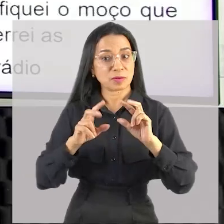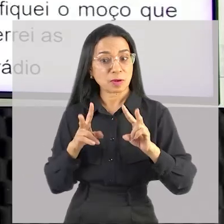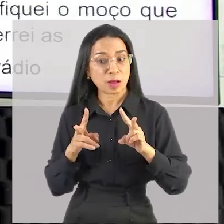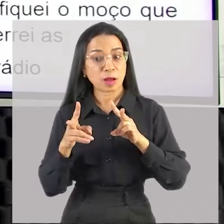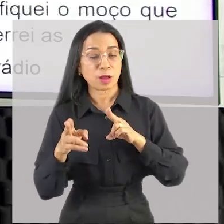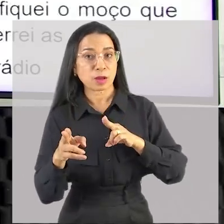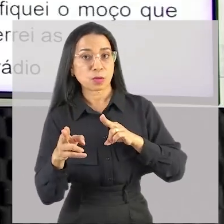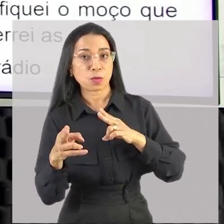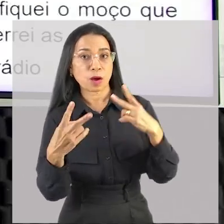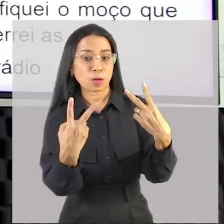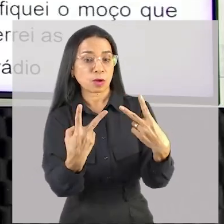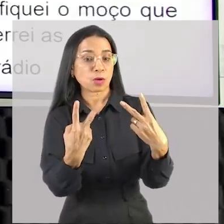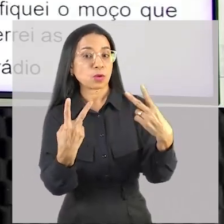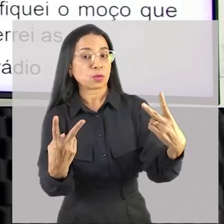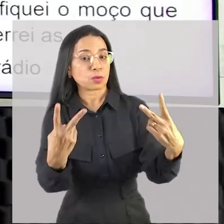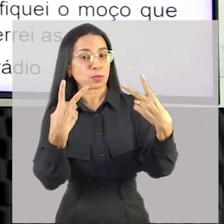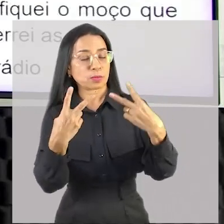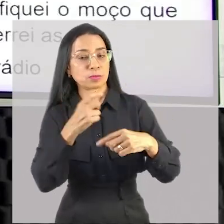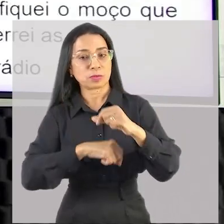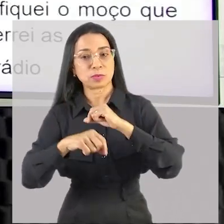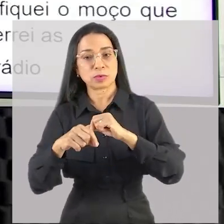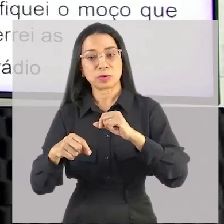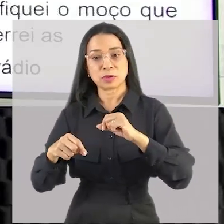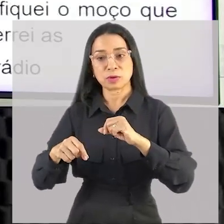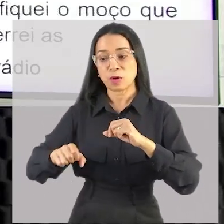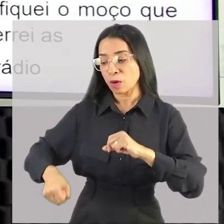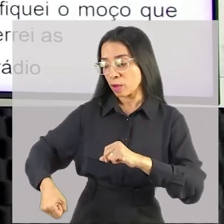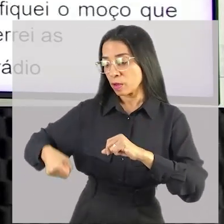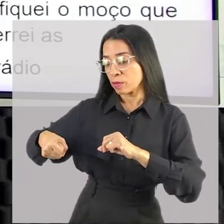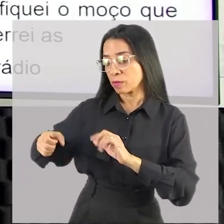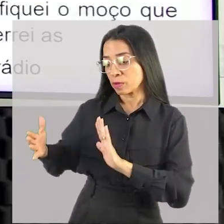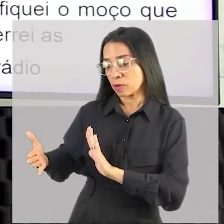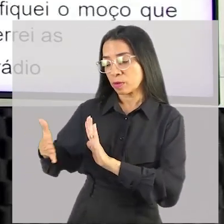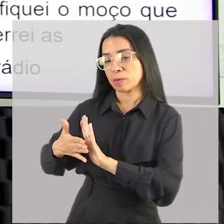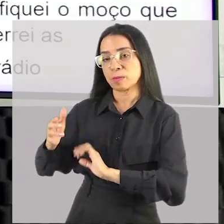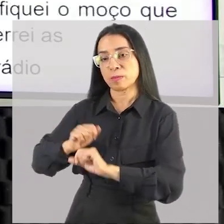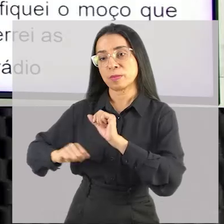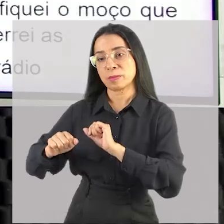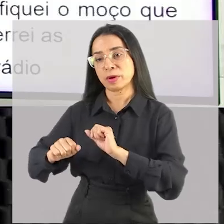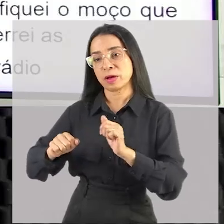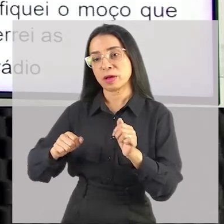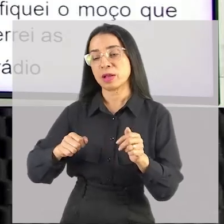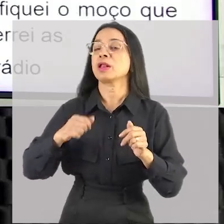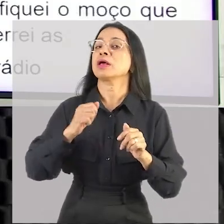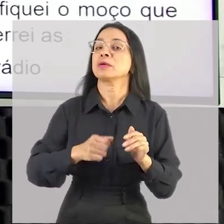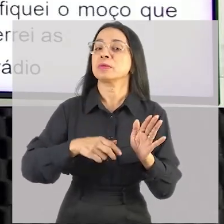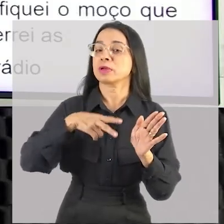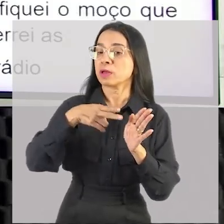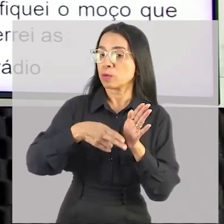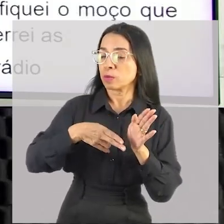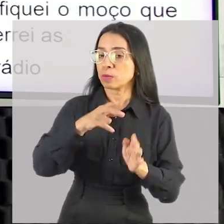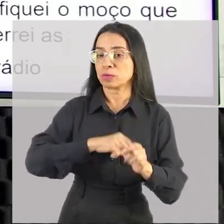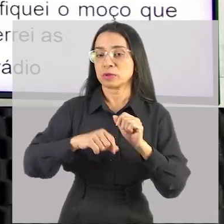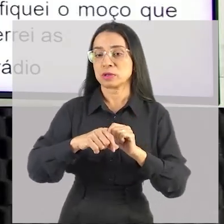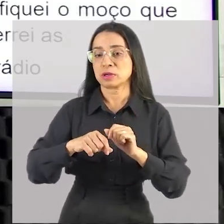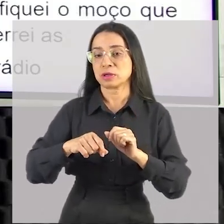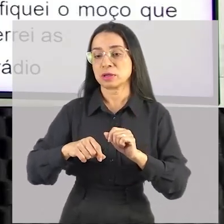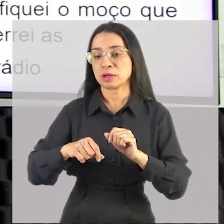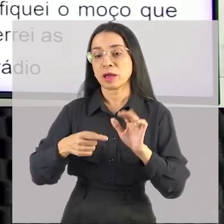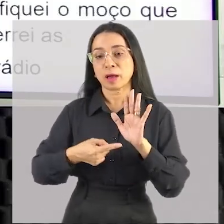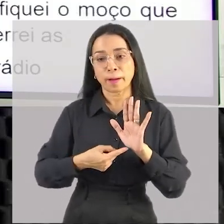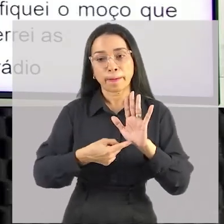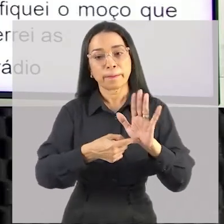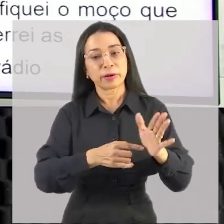de mim. Fechei a mala, tomei o trem. Na recepção do hotel, apresentei meus documentos, preenchi a